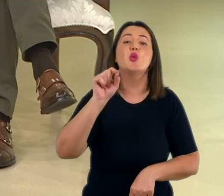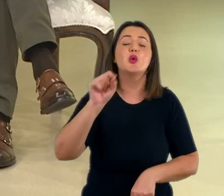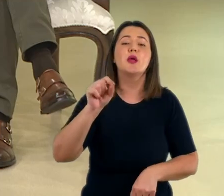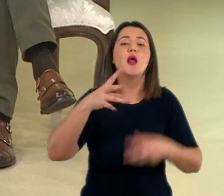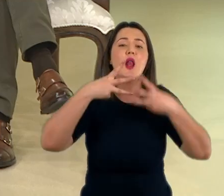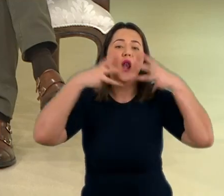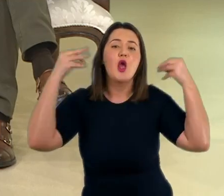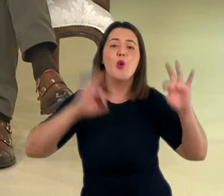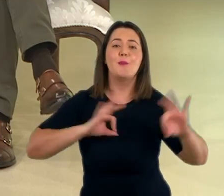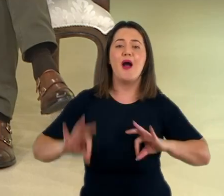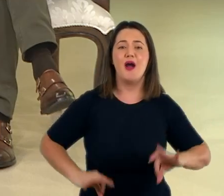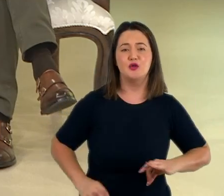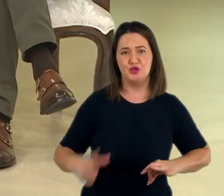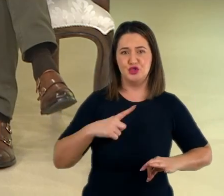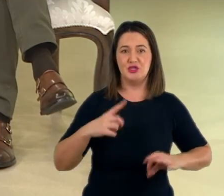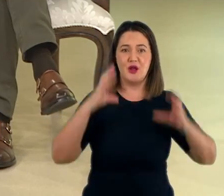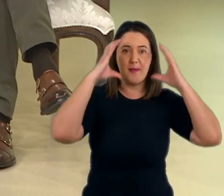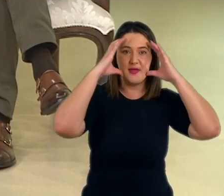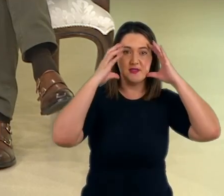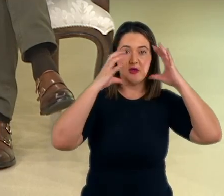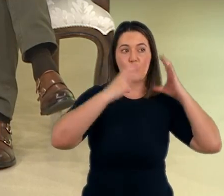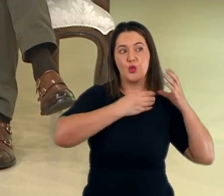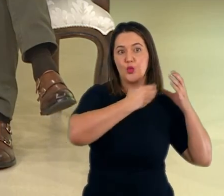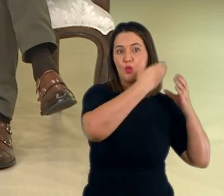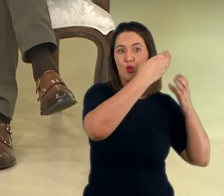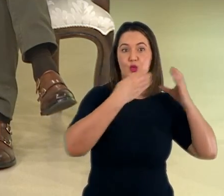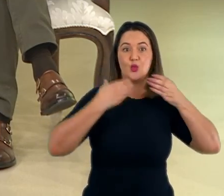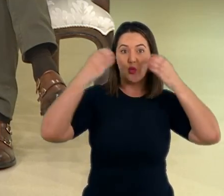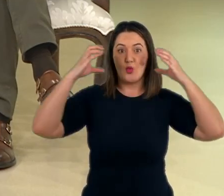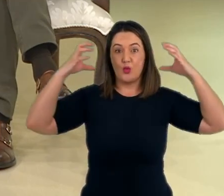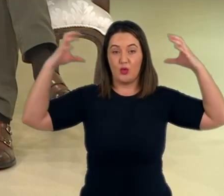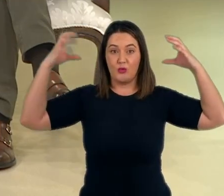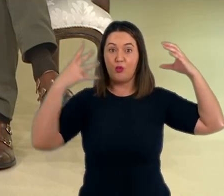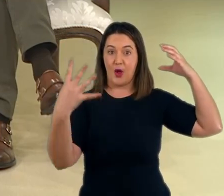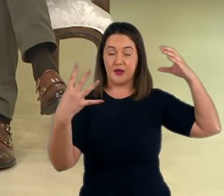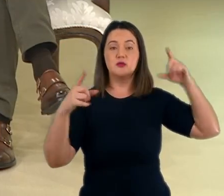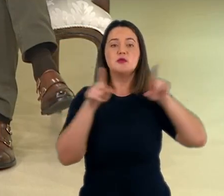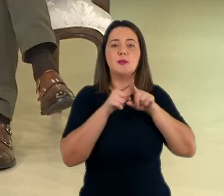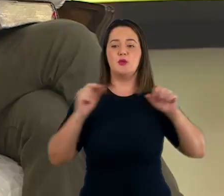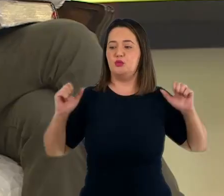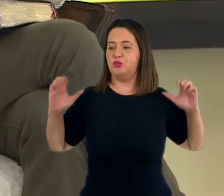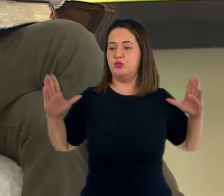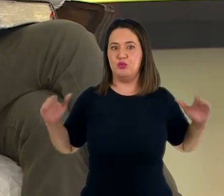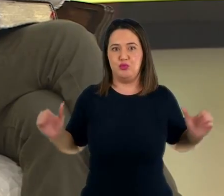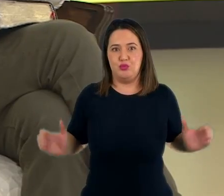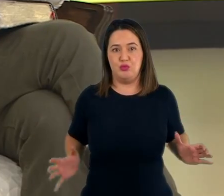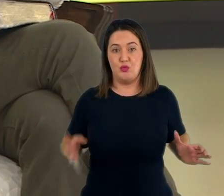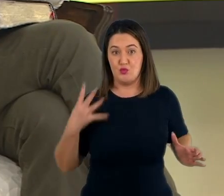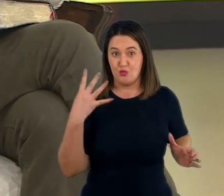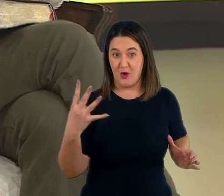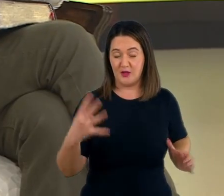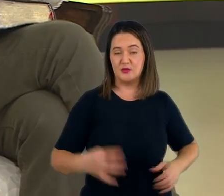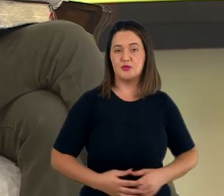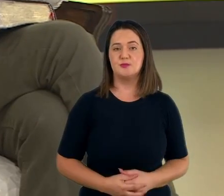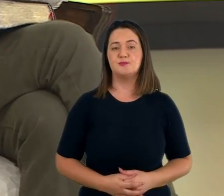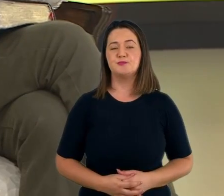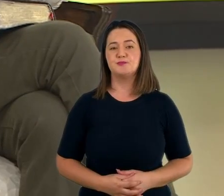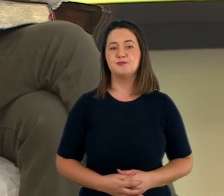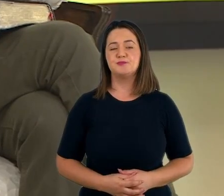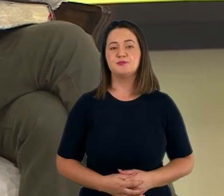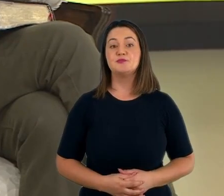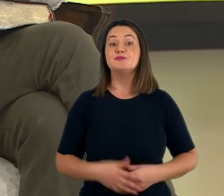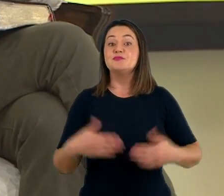um leopardo com 4 cabeças e 4 asas. Mas, como a profecia